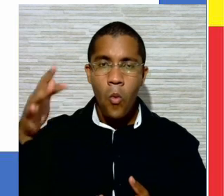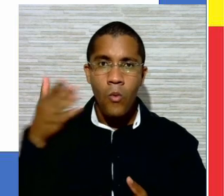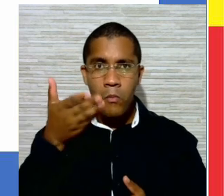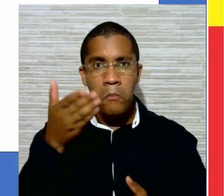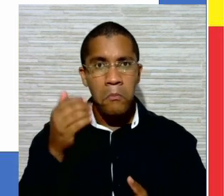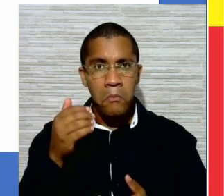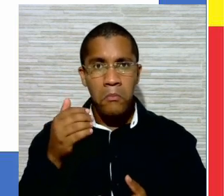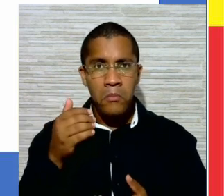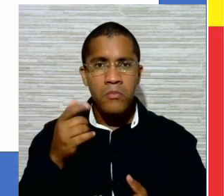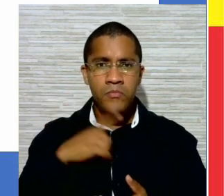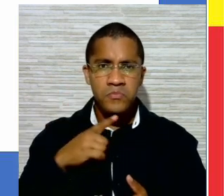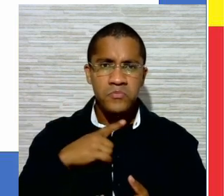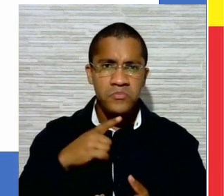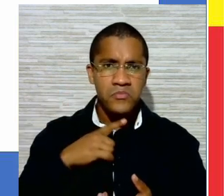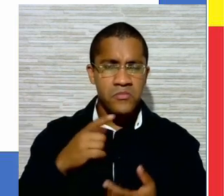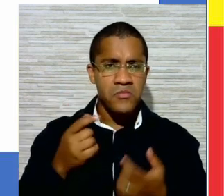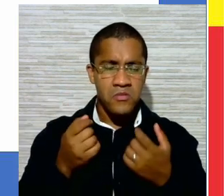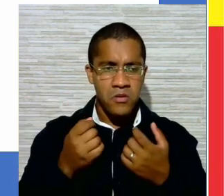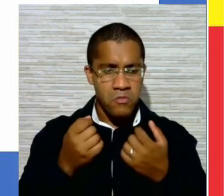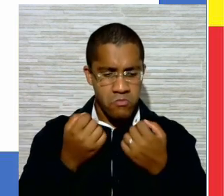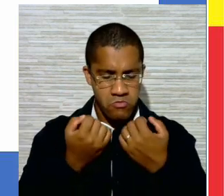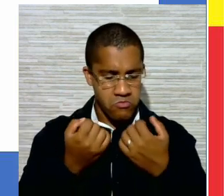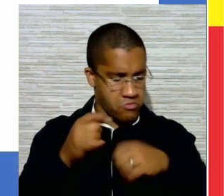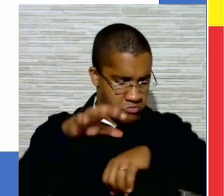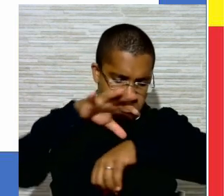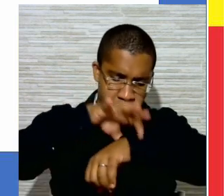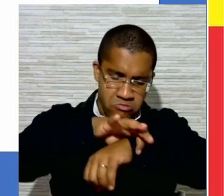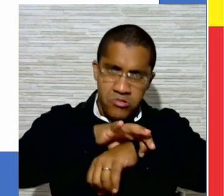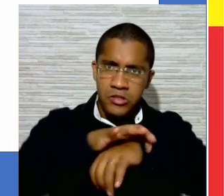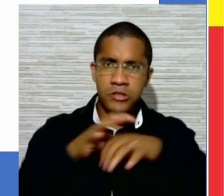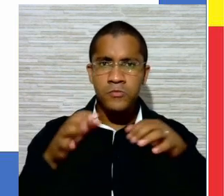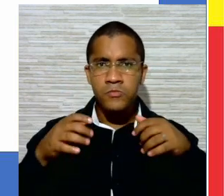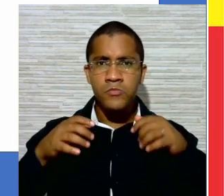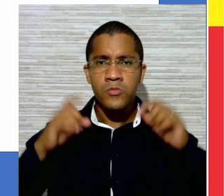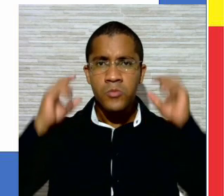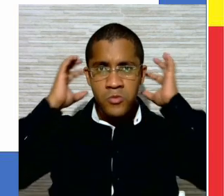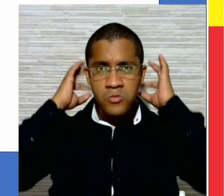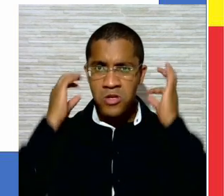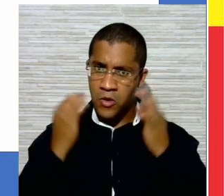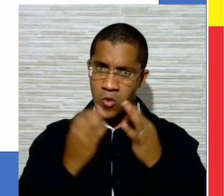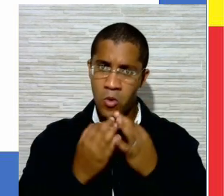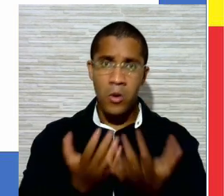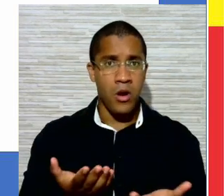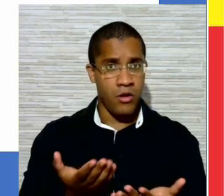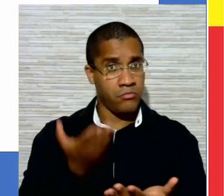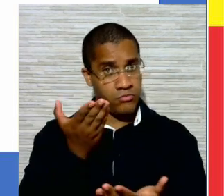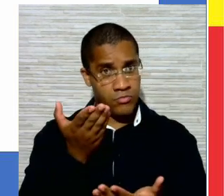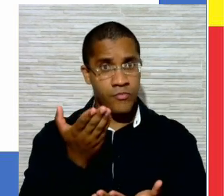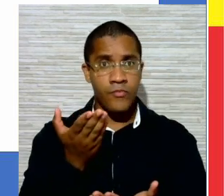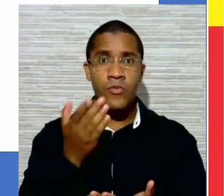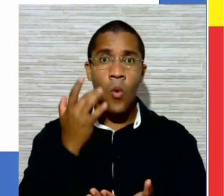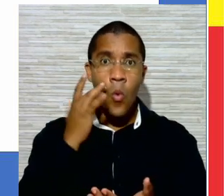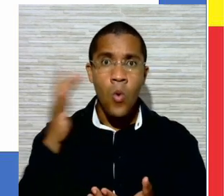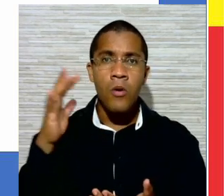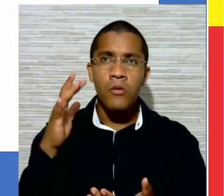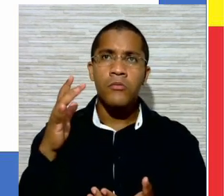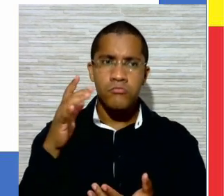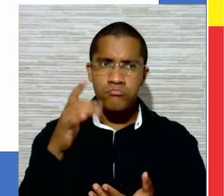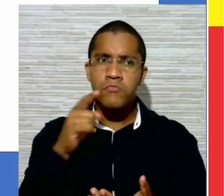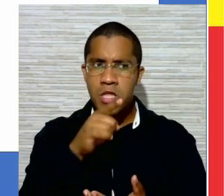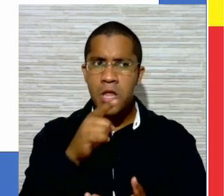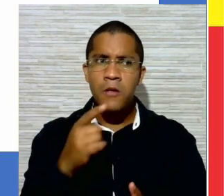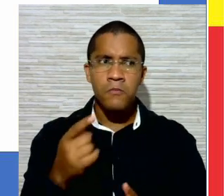ouro, né? Uma tela bem brilhante, mostra aí algumas pulseiras, alguns colares, né? Então o ouro representa a riqueza,